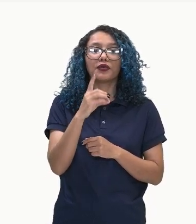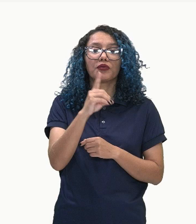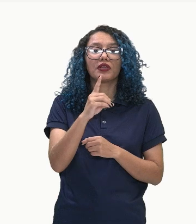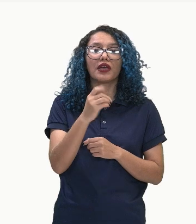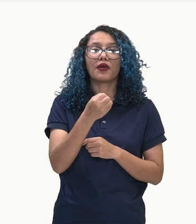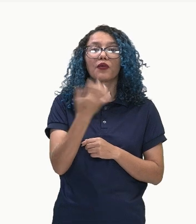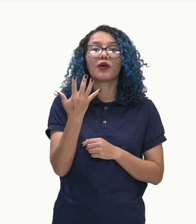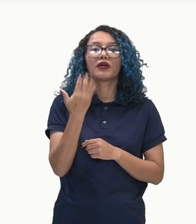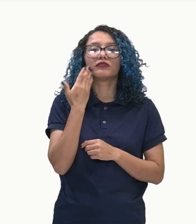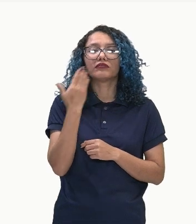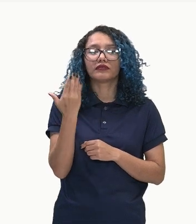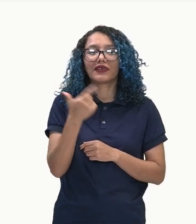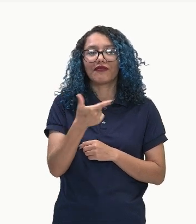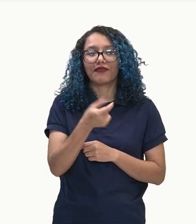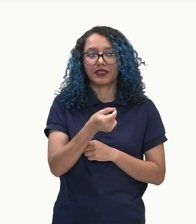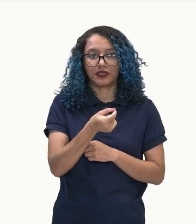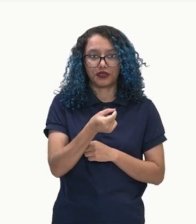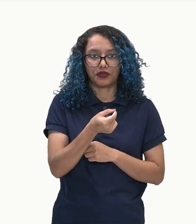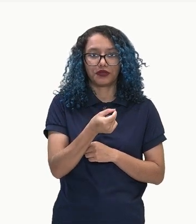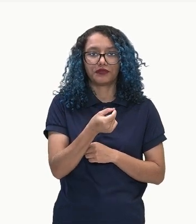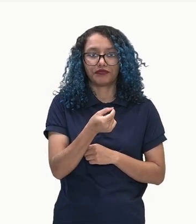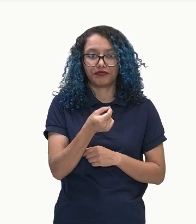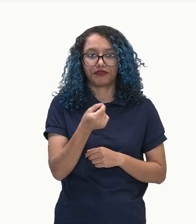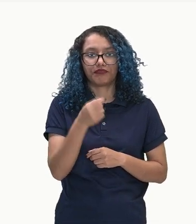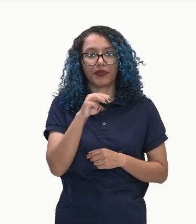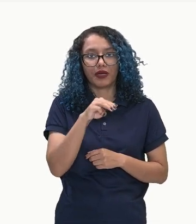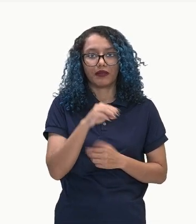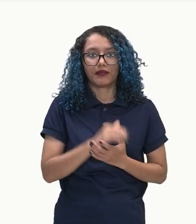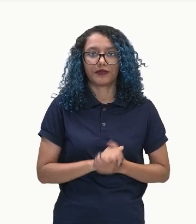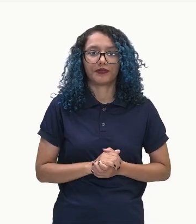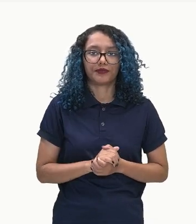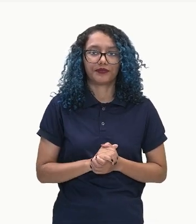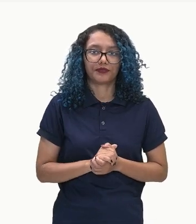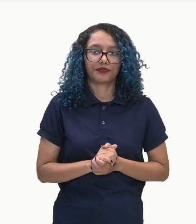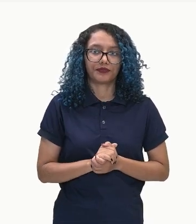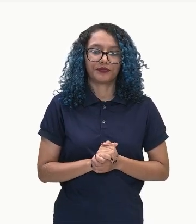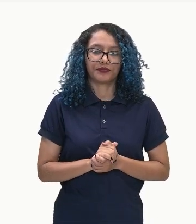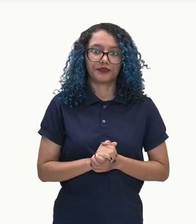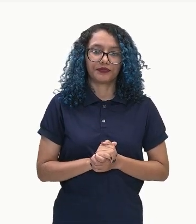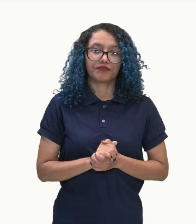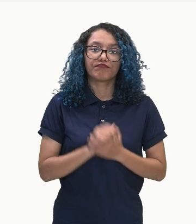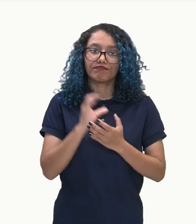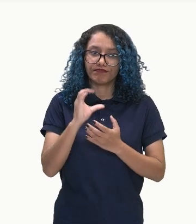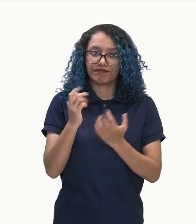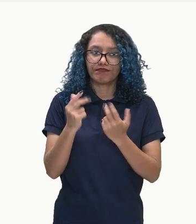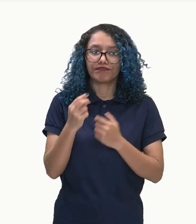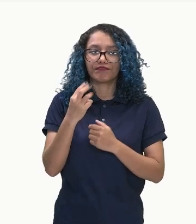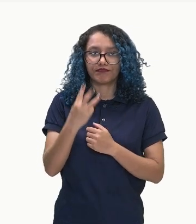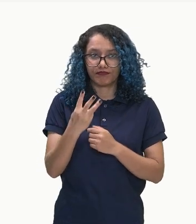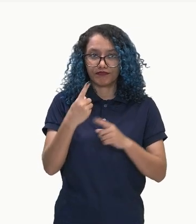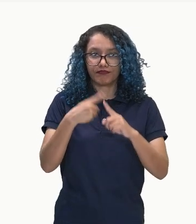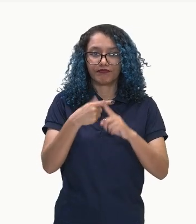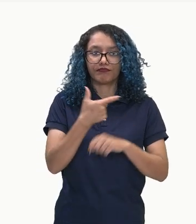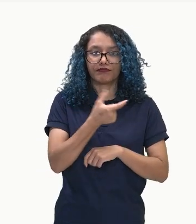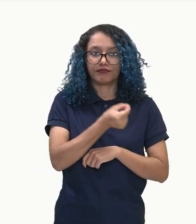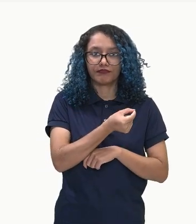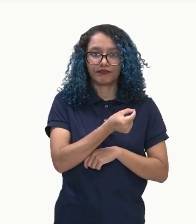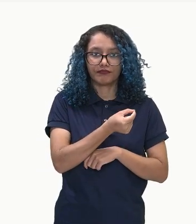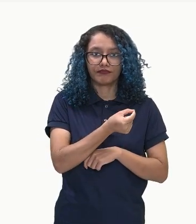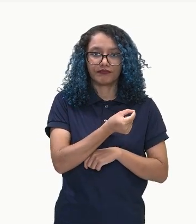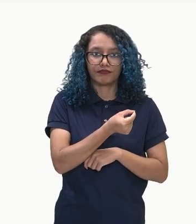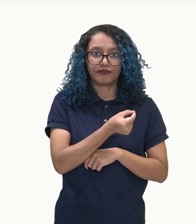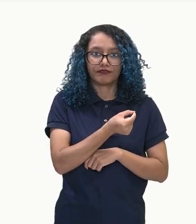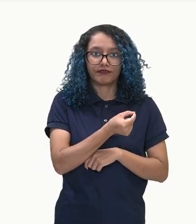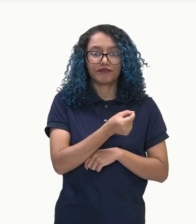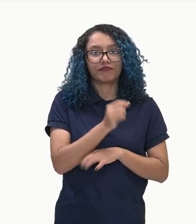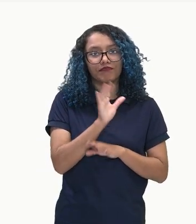diâmetro? 20 metros. 20 metros. O comprimento vai ser 3 vezes 20. É coincidência, tá? Apesar